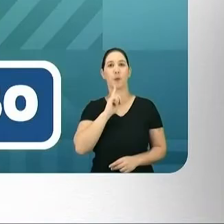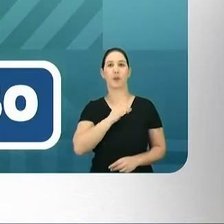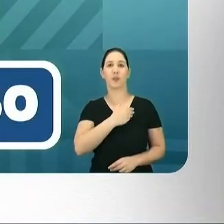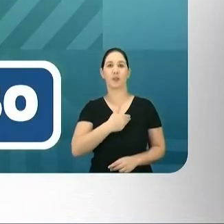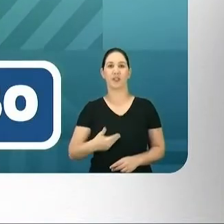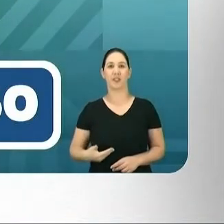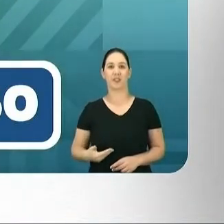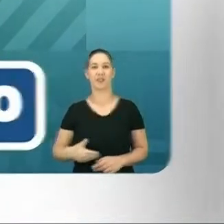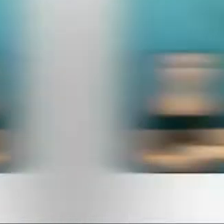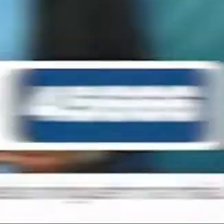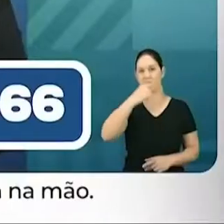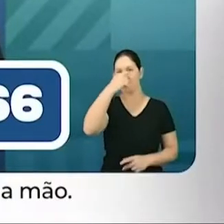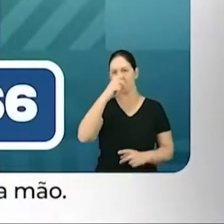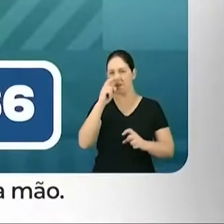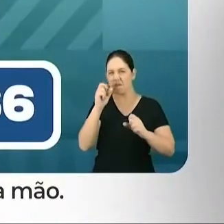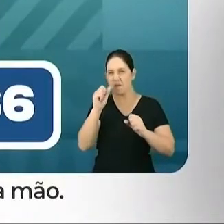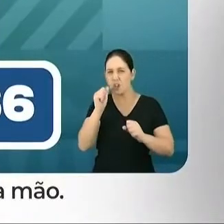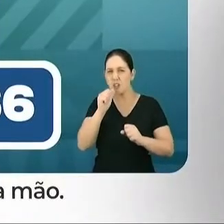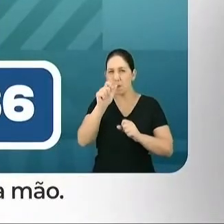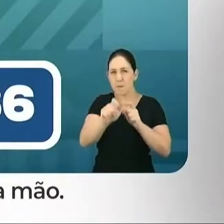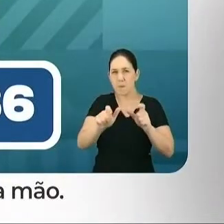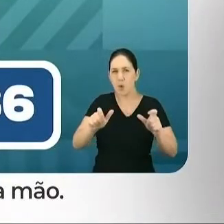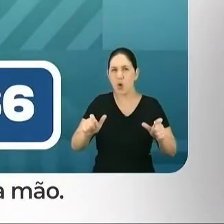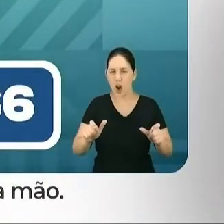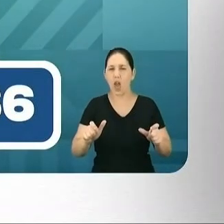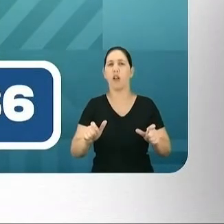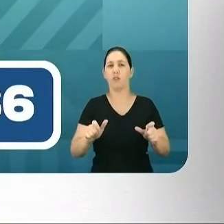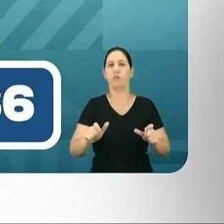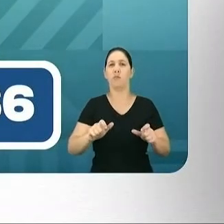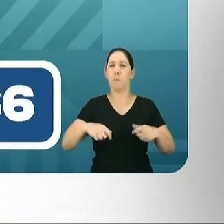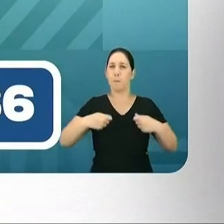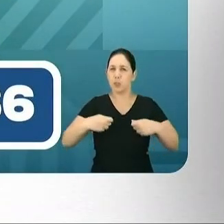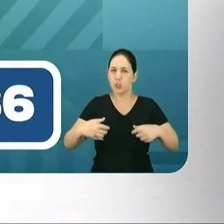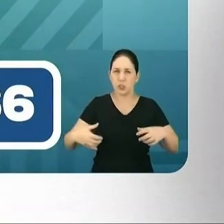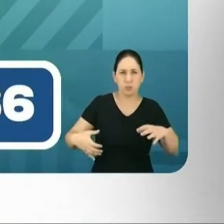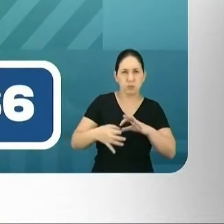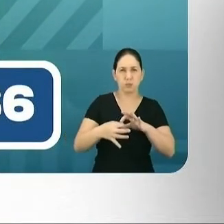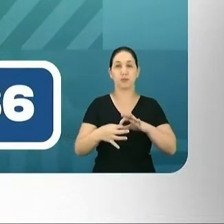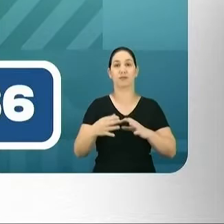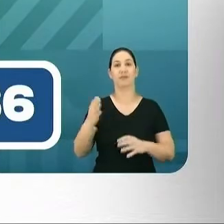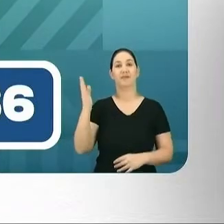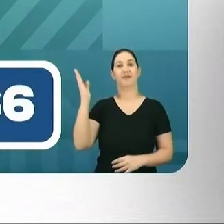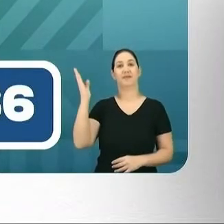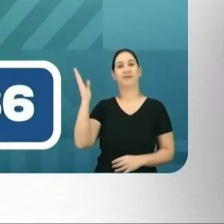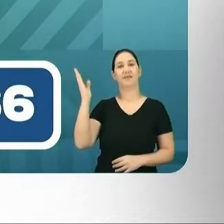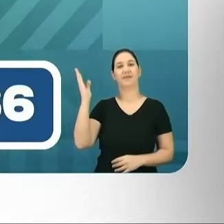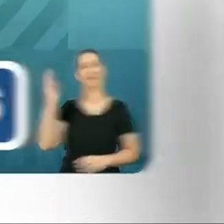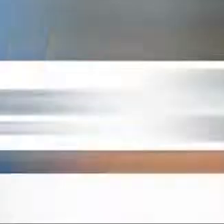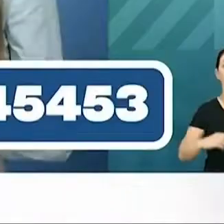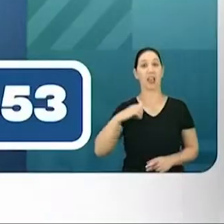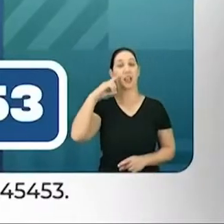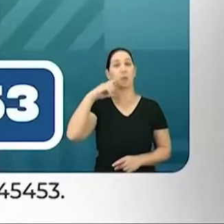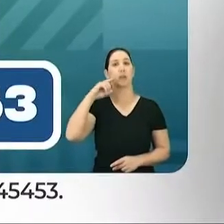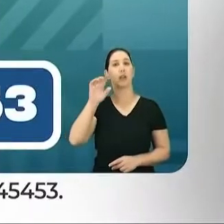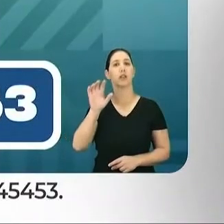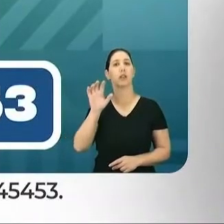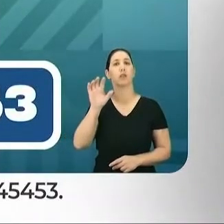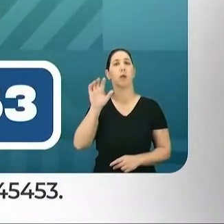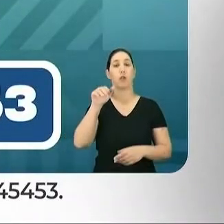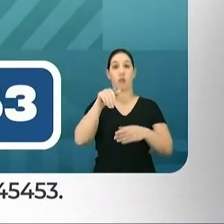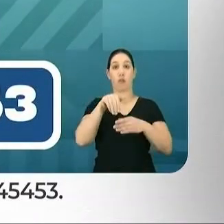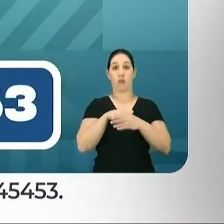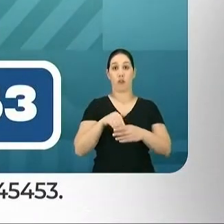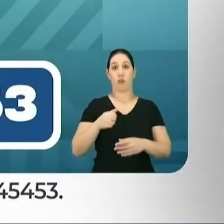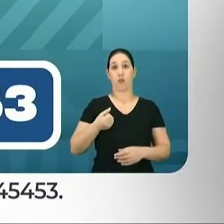45450. Rodrigo, governador. A força da mulher que não deixa ninguém na mão. 45666, Ana Rosa de Saron. Para